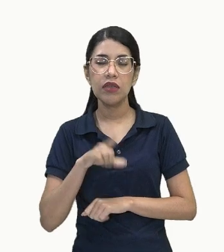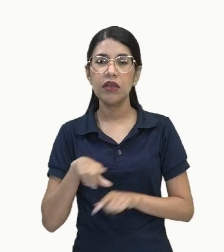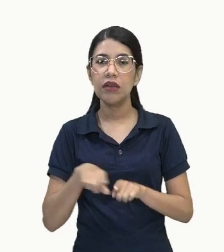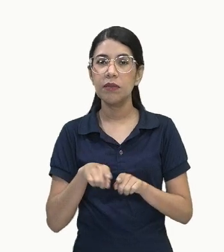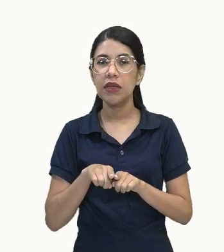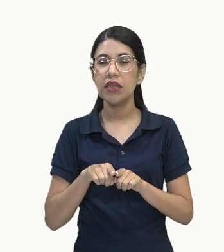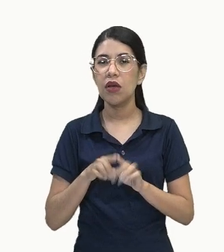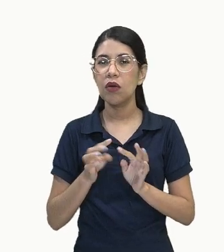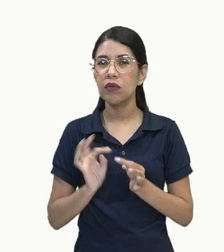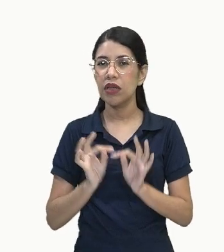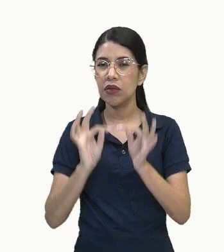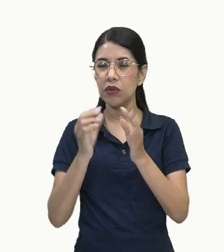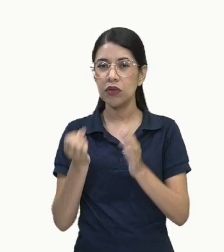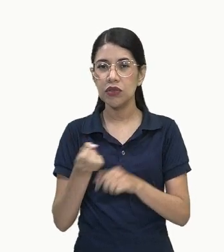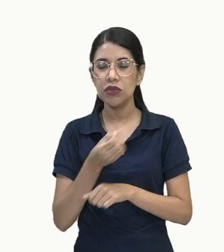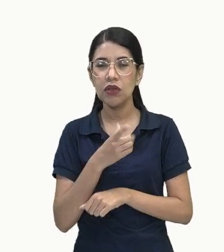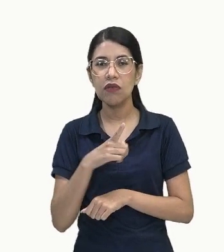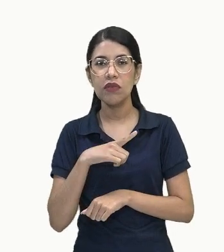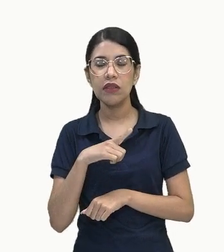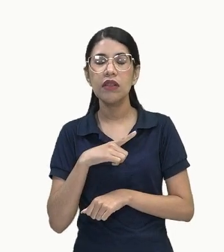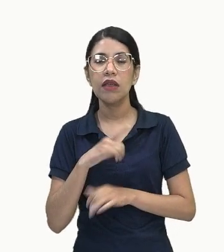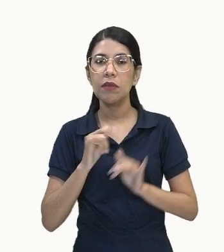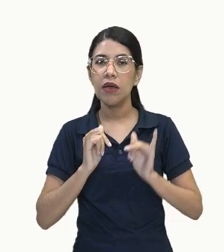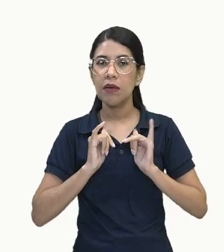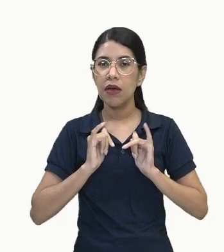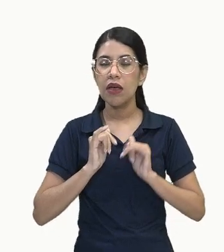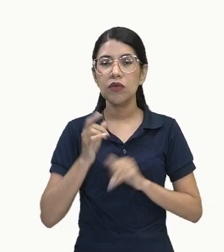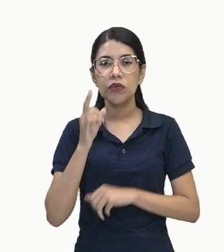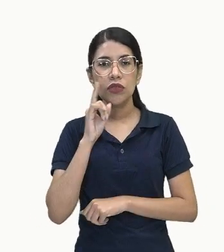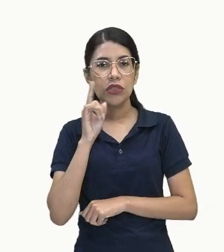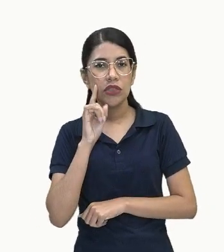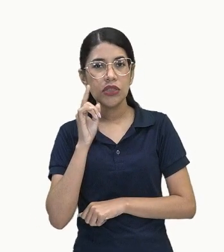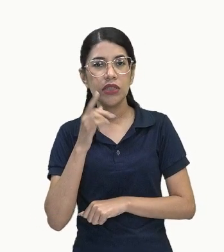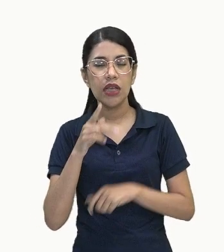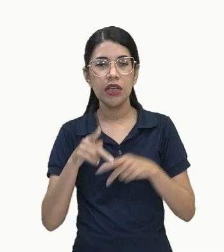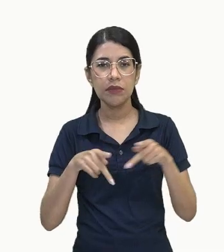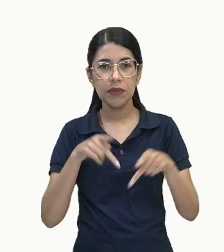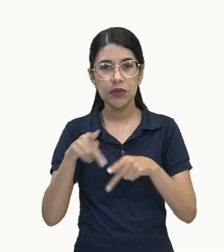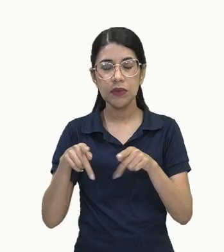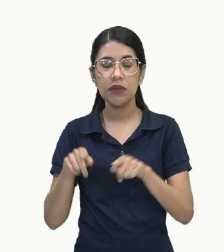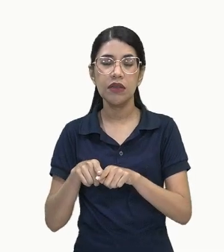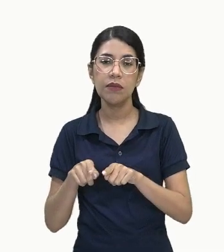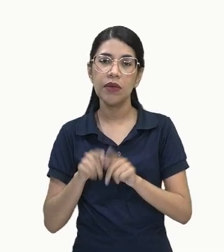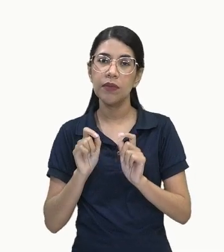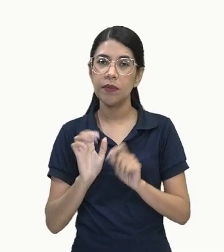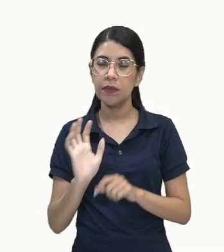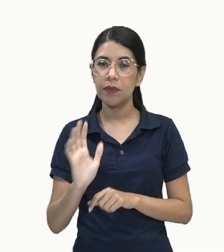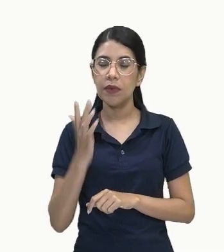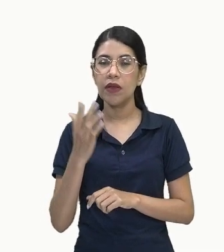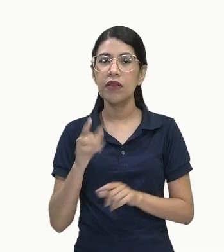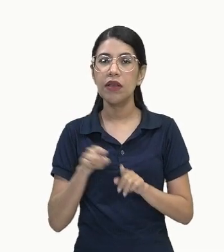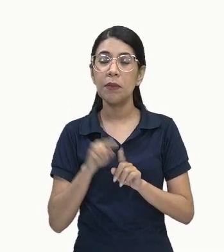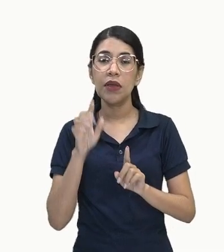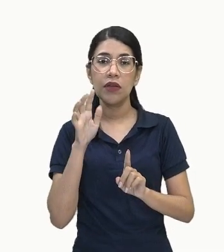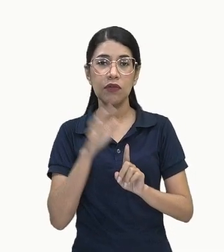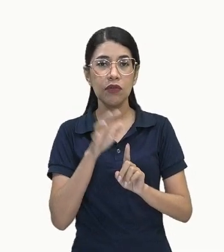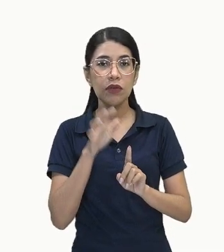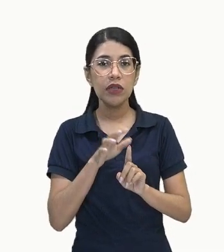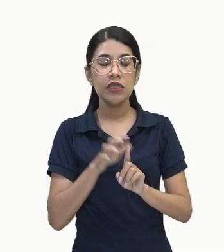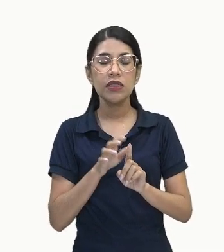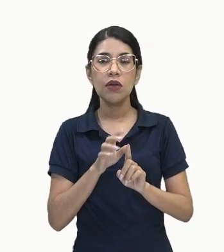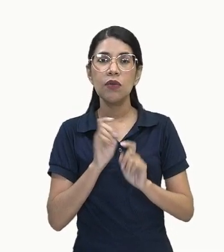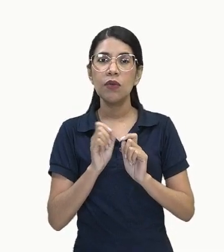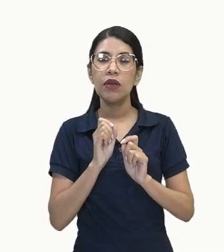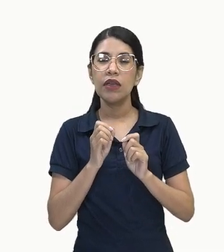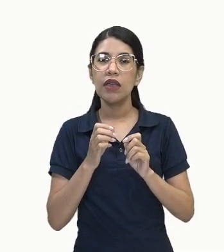novas tecnologias trouxeram ao cotidiano das pessoas acabou, então, refletindo num clima de